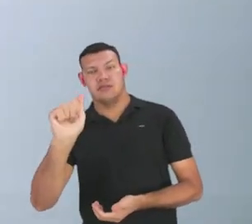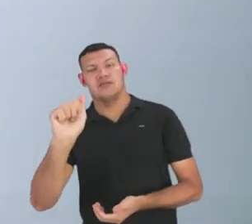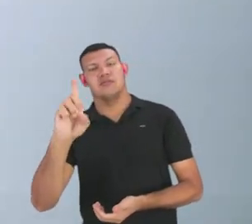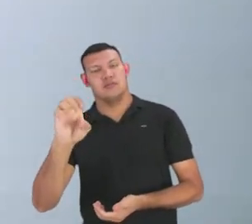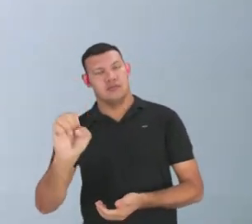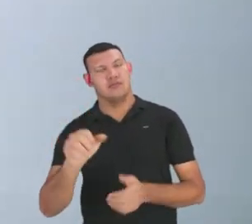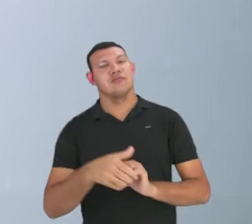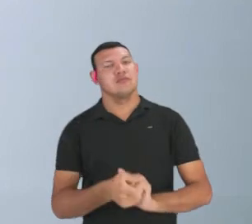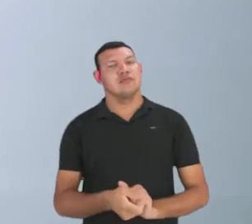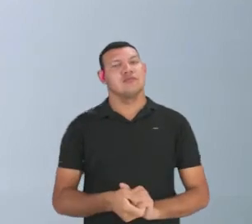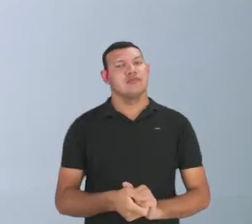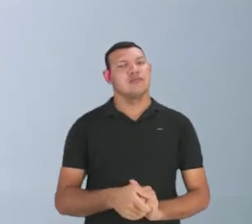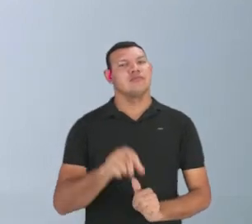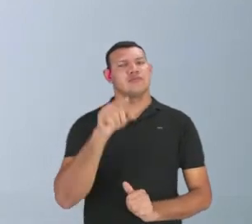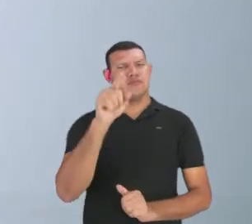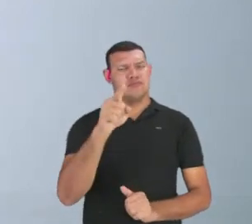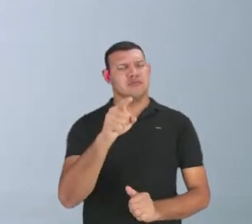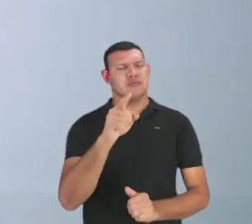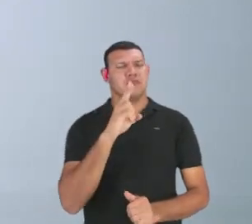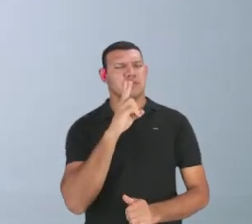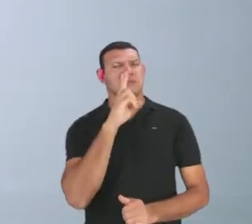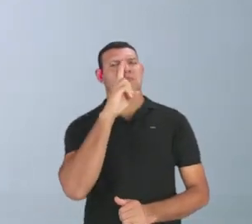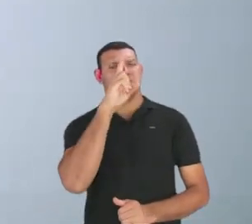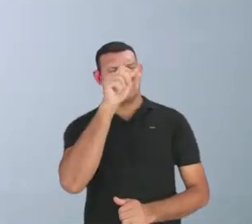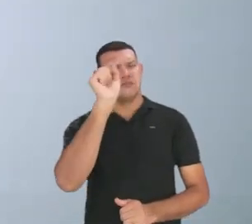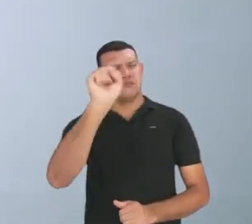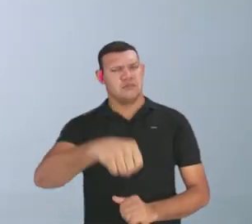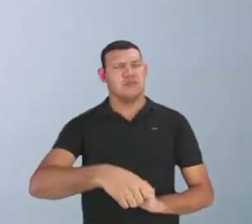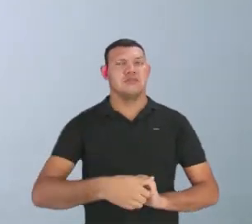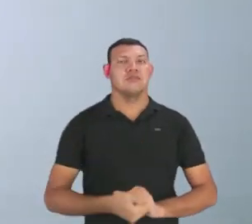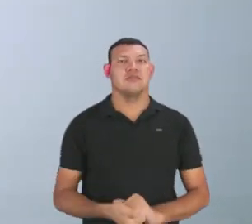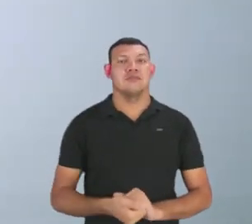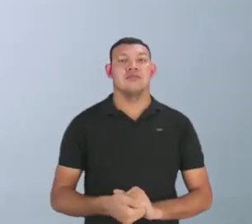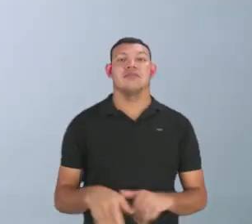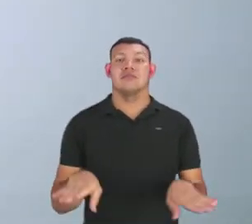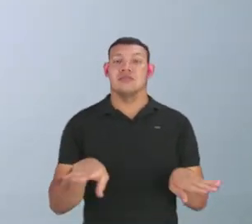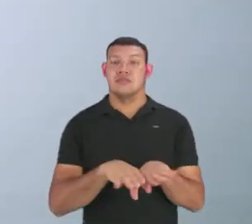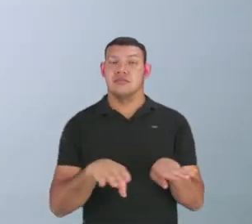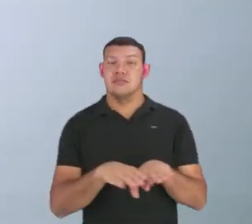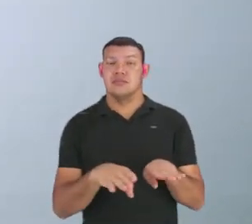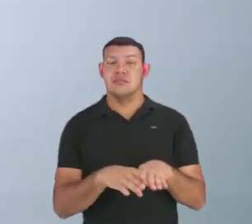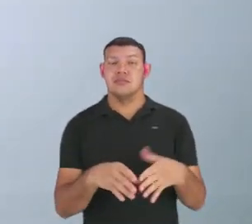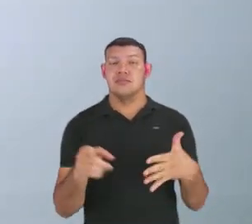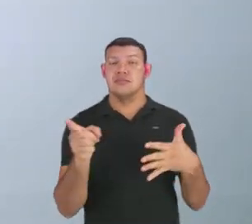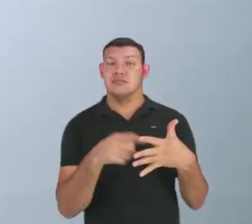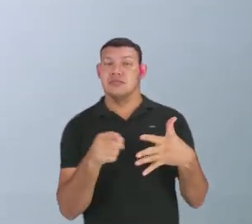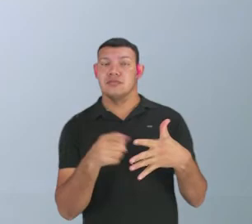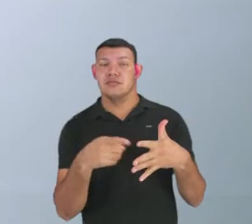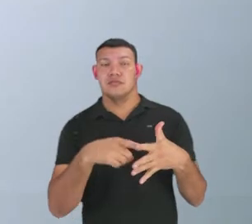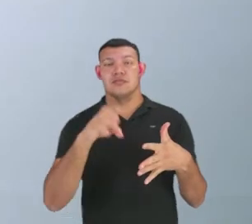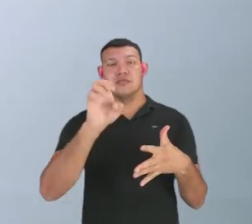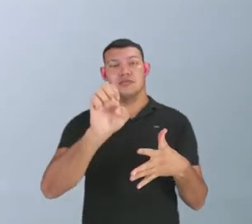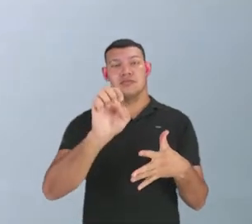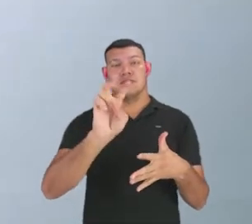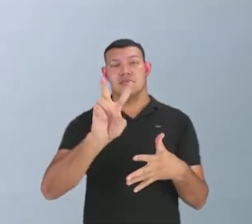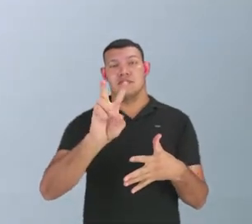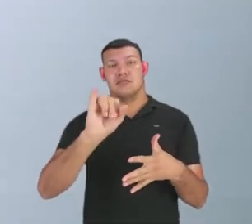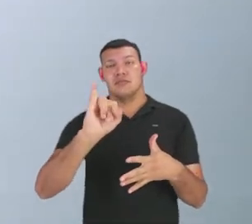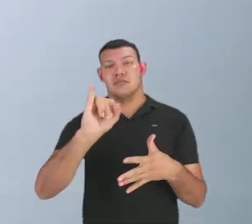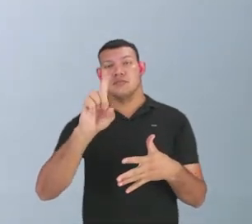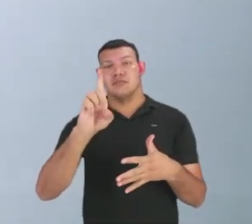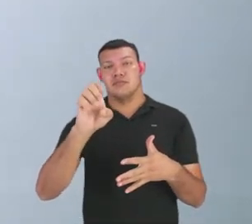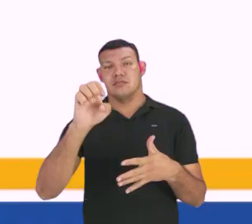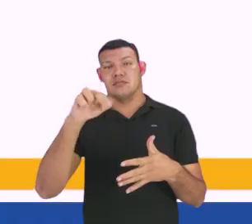autoridade aquele argumento. O outro tipo de argumento é por evidência ou comprovação, ou seja, quando você se utiliza